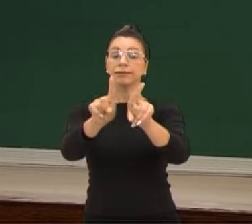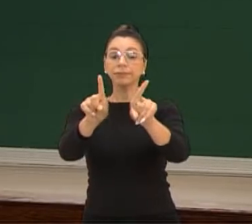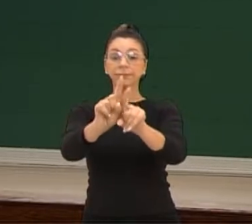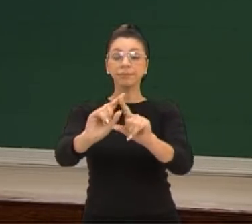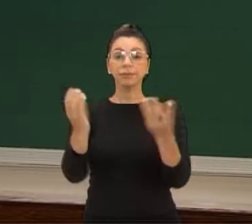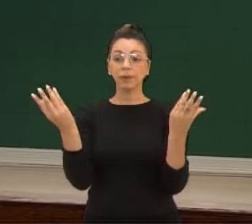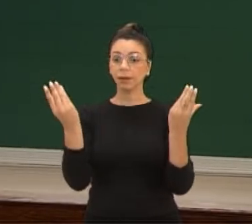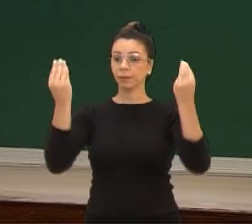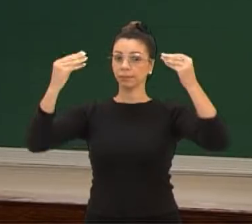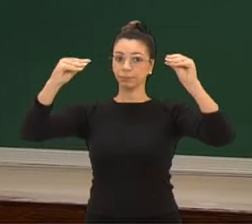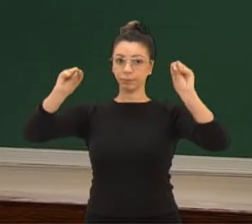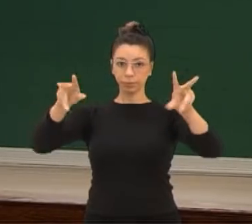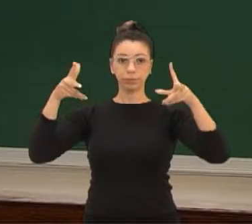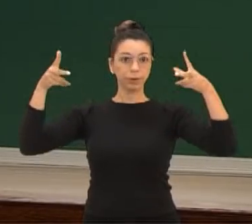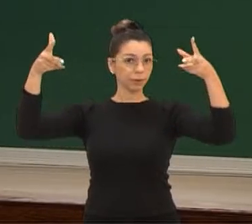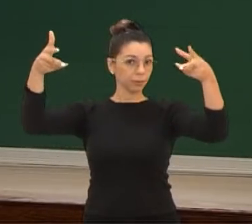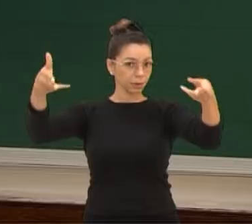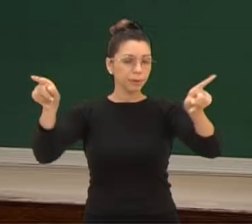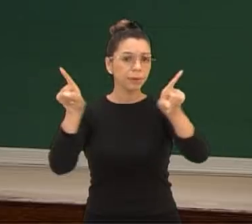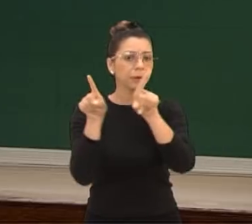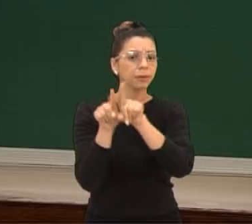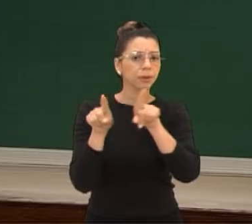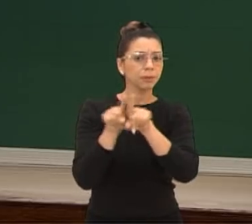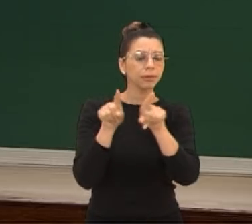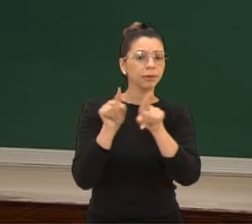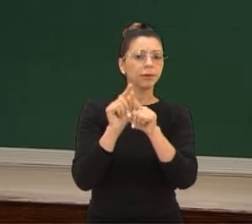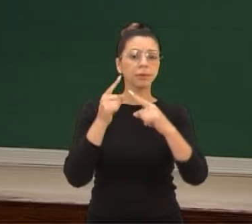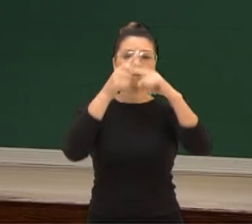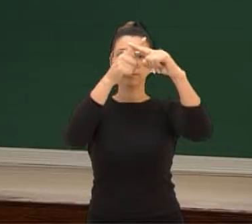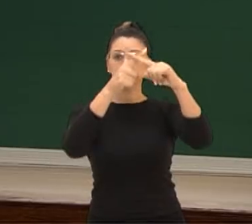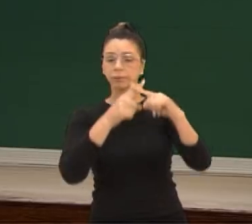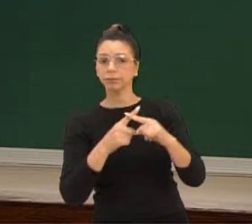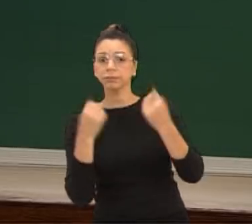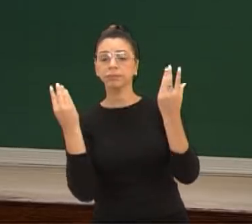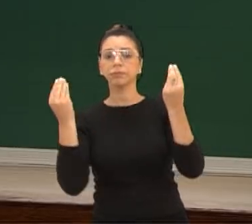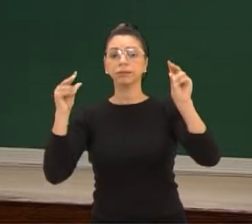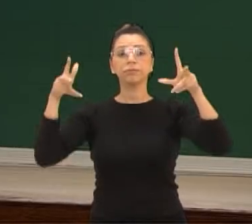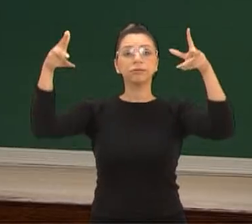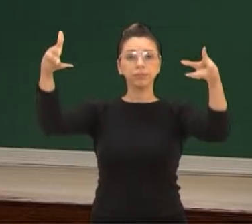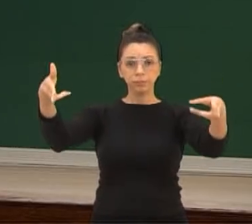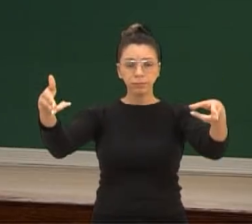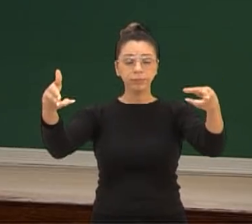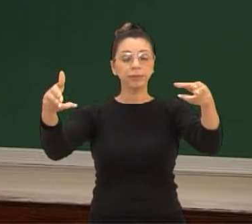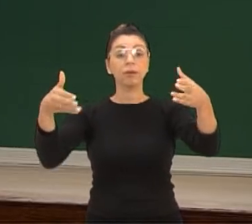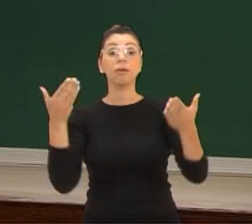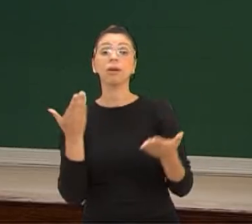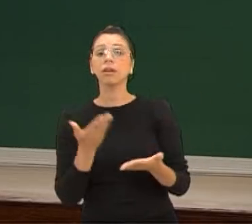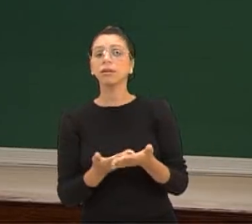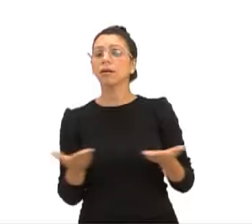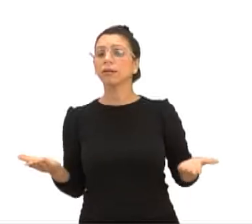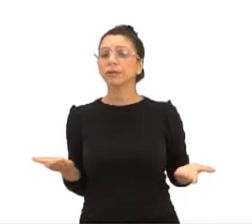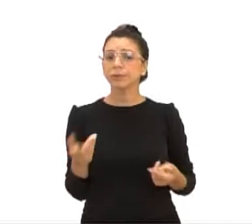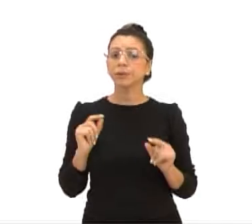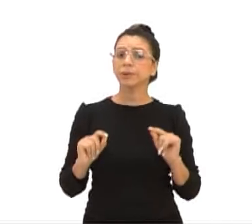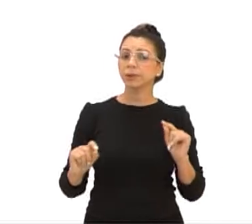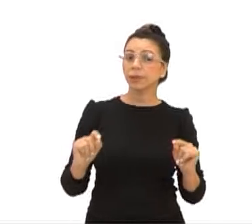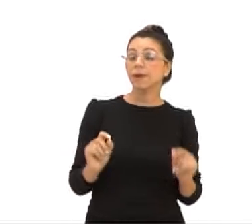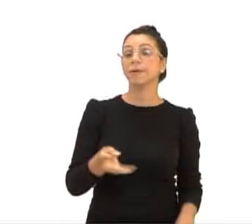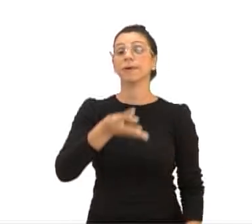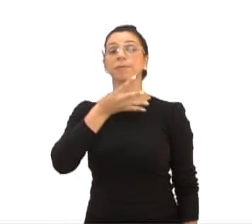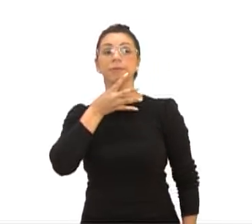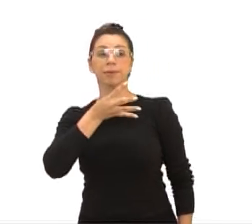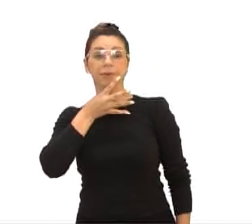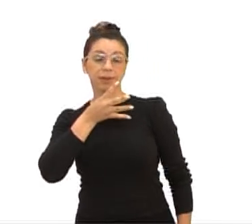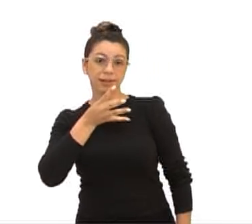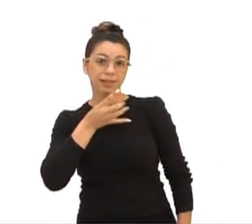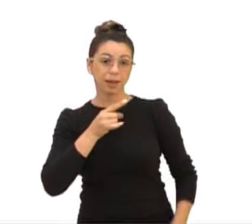princípio aditivo da igualdade e sobre o princípio multiplicativo da igualdade. Na aula de hoje, nós vamos conhecer o